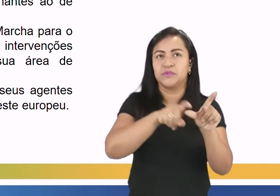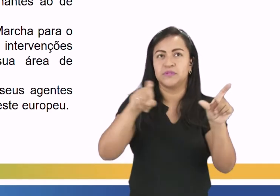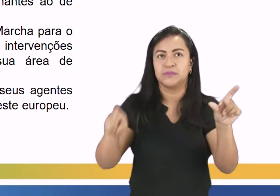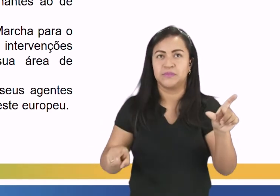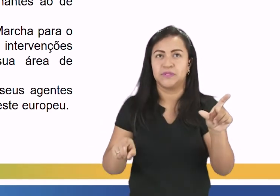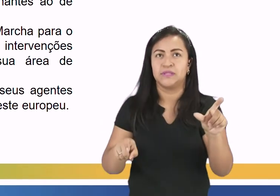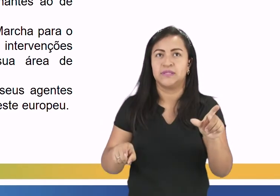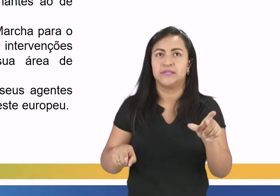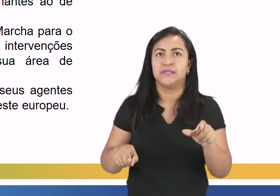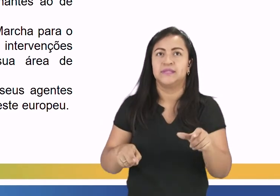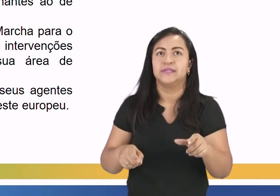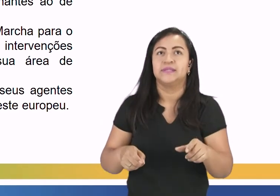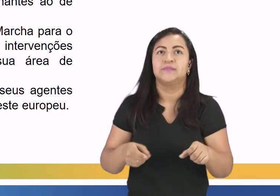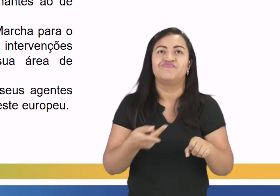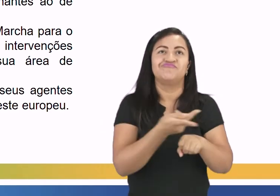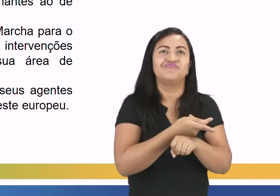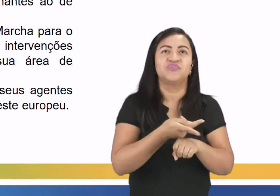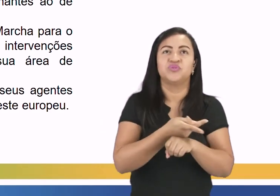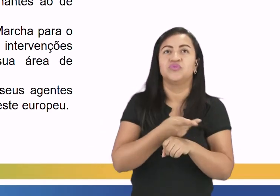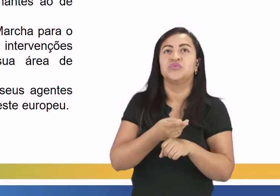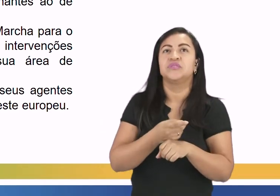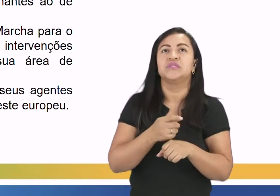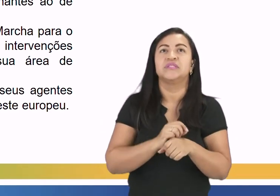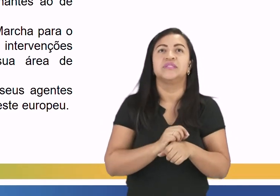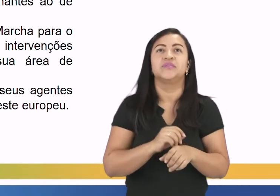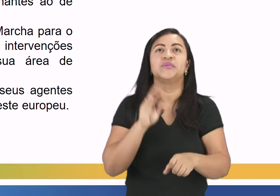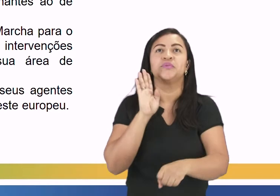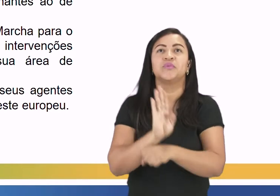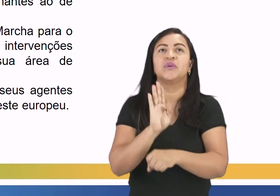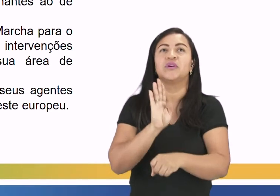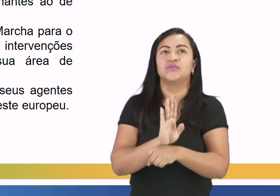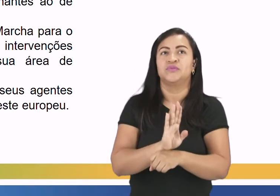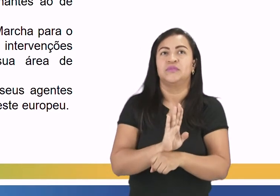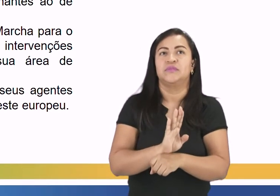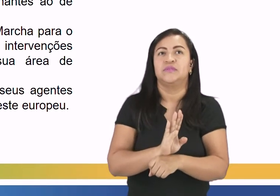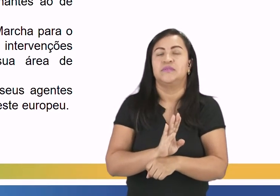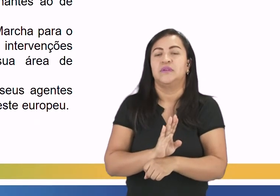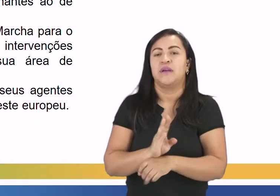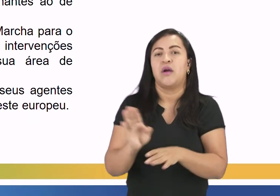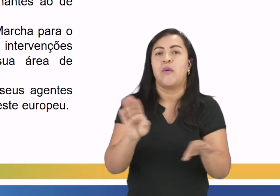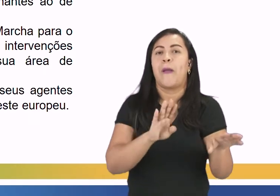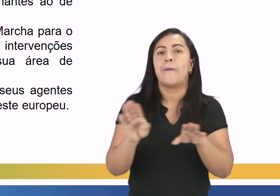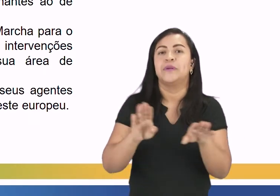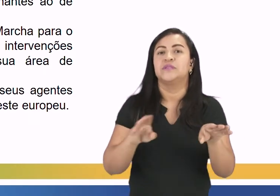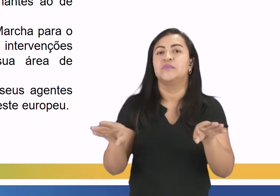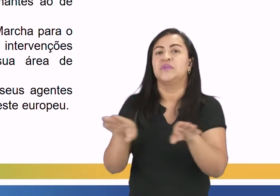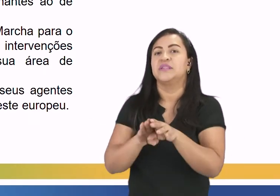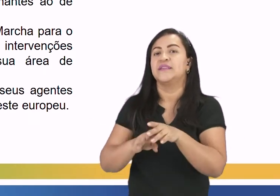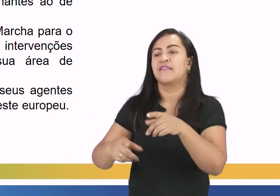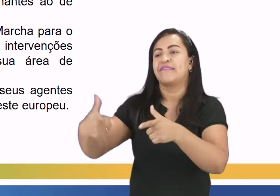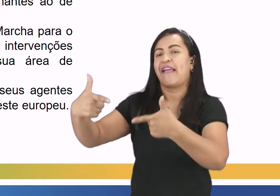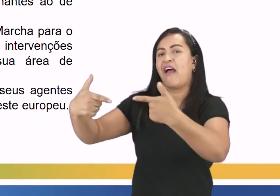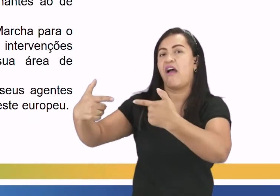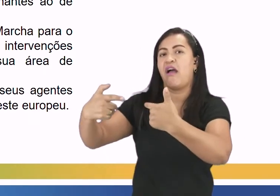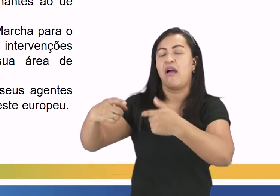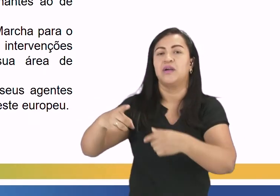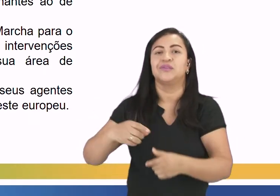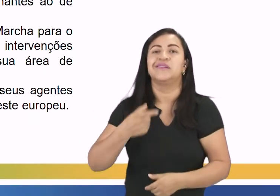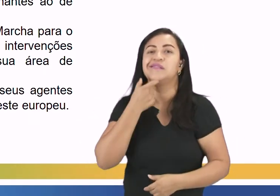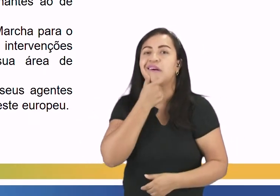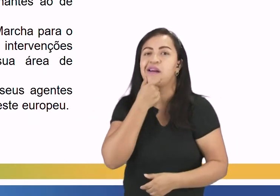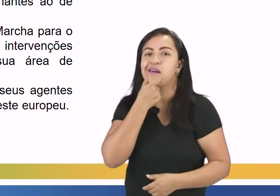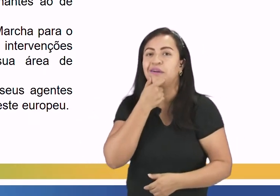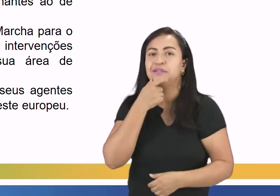ao mesmo tempo que combatia o exército britânico. Letra B, era o lema dos